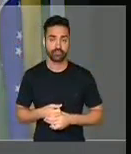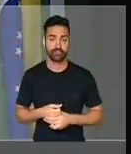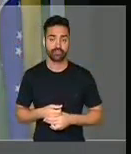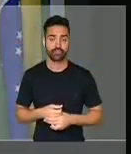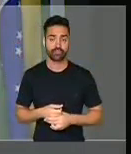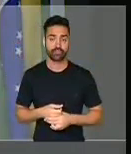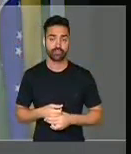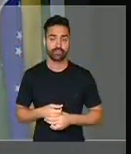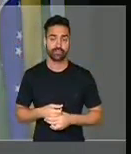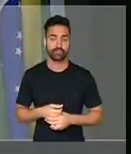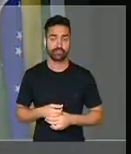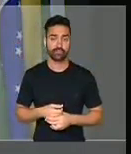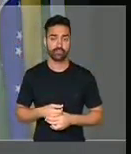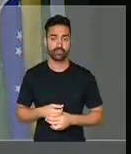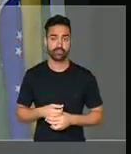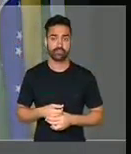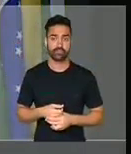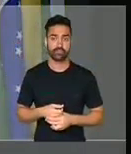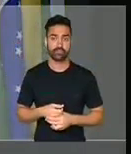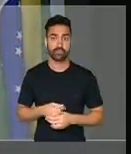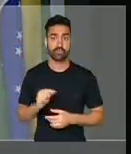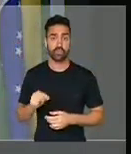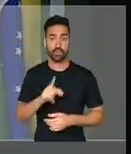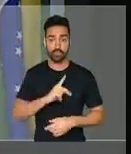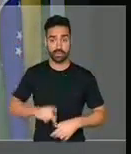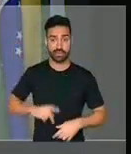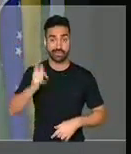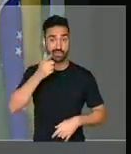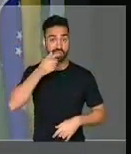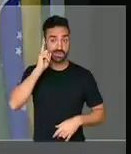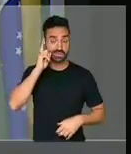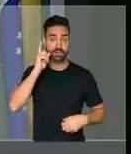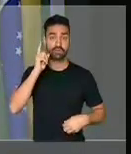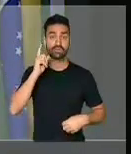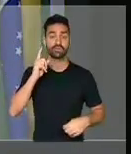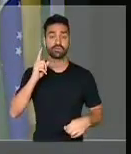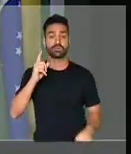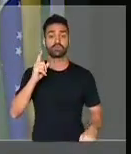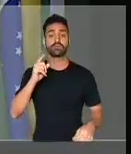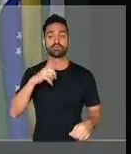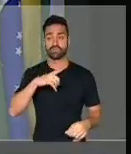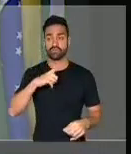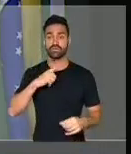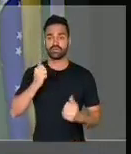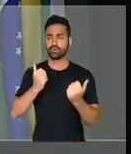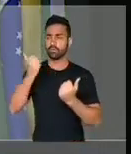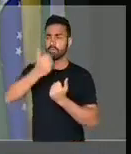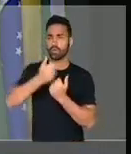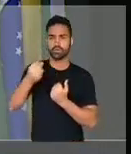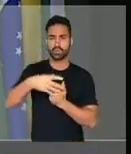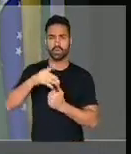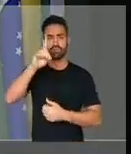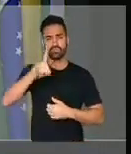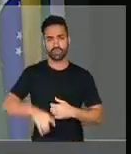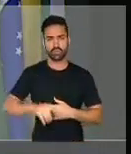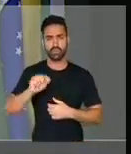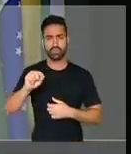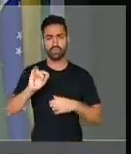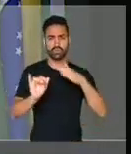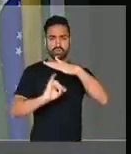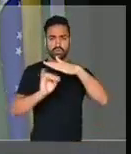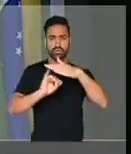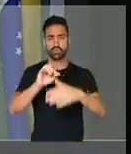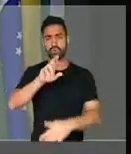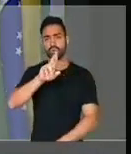União? O presidente do Tribunal de Contas do Paraná estava aqui ontem, que tinha a posse da nova diretoria do Instituto Rui